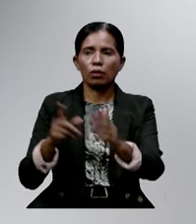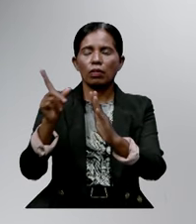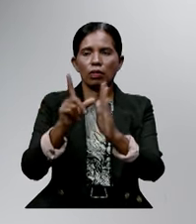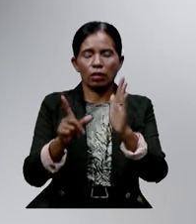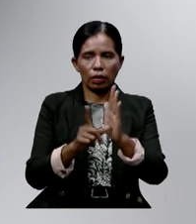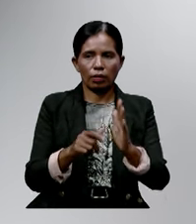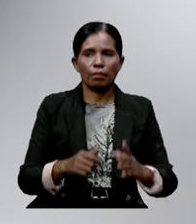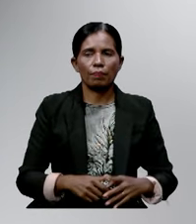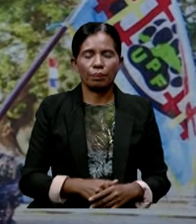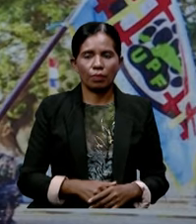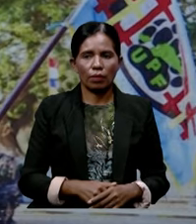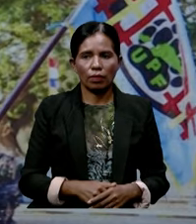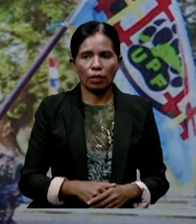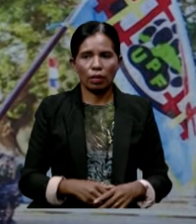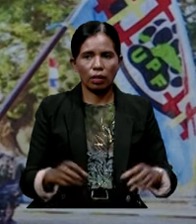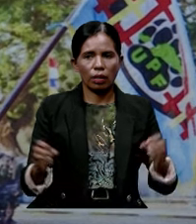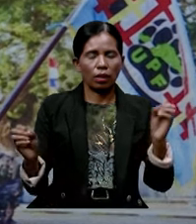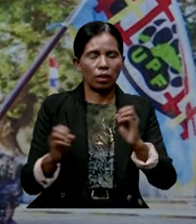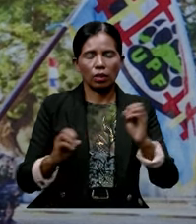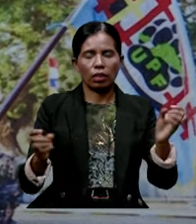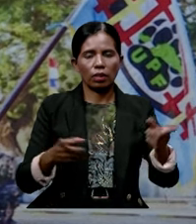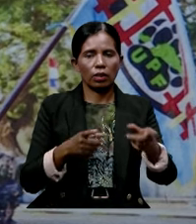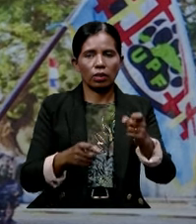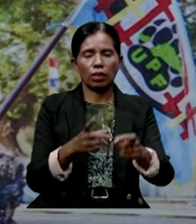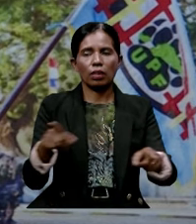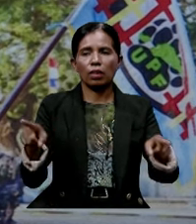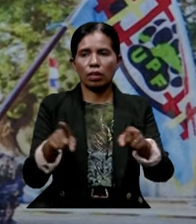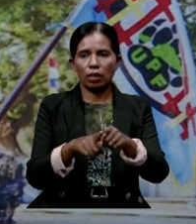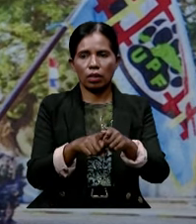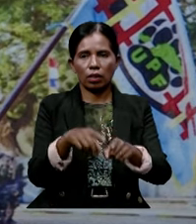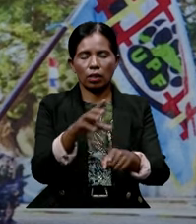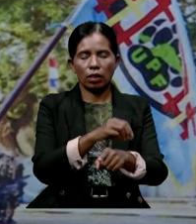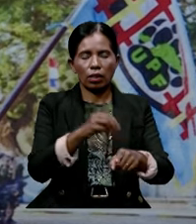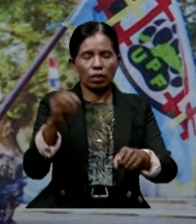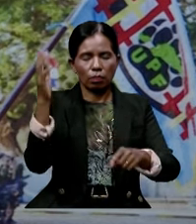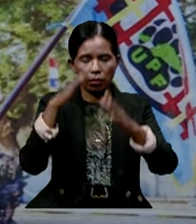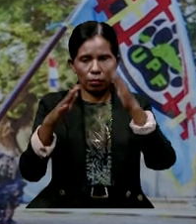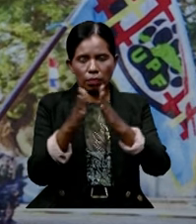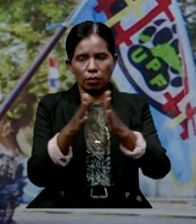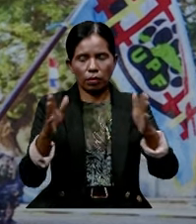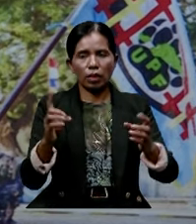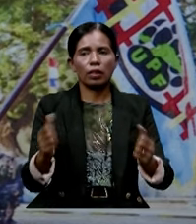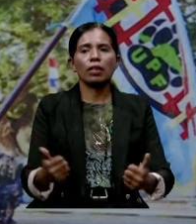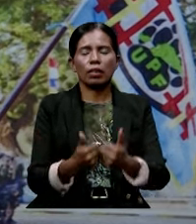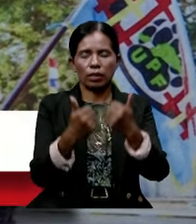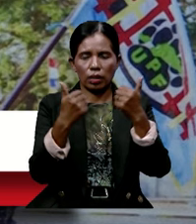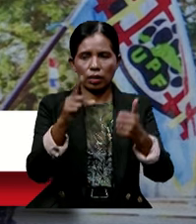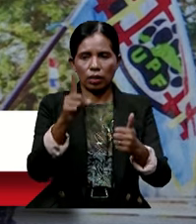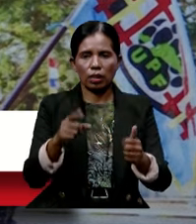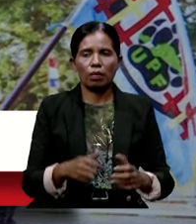ia motivo anessan ori maloruma la ia, e dani anessan incidente de ite. La ia